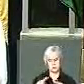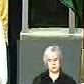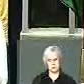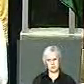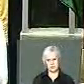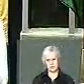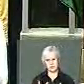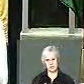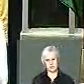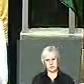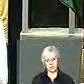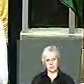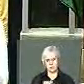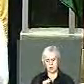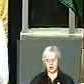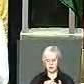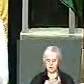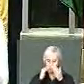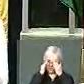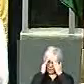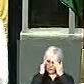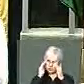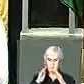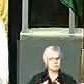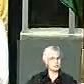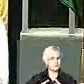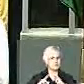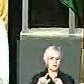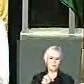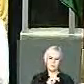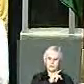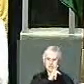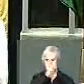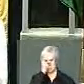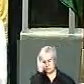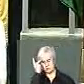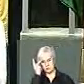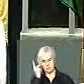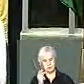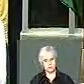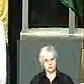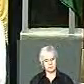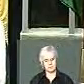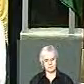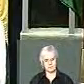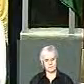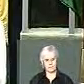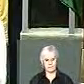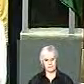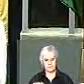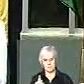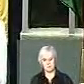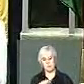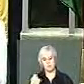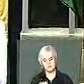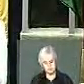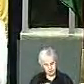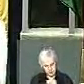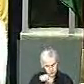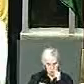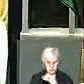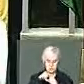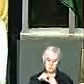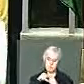homofobia, pelo desrespeito, a todas as pessoas, a todos os brasileiros. Nós precisamos agir